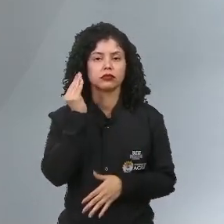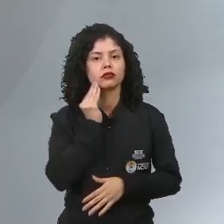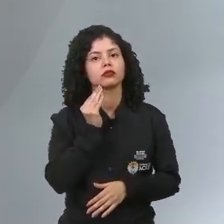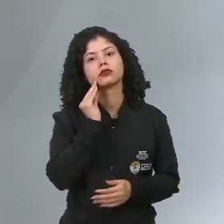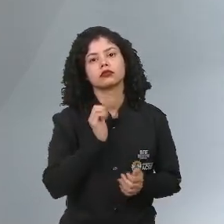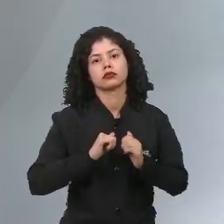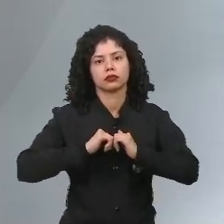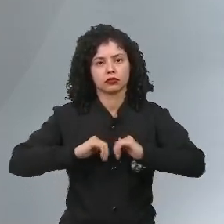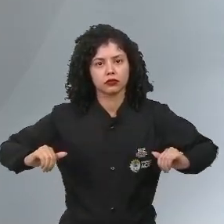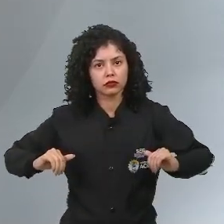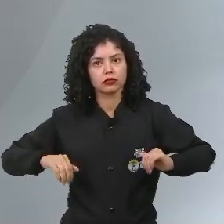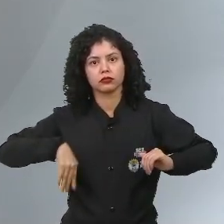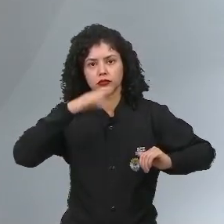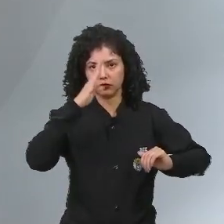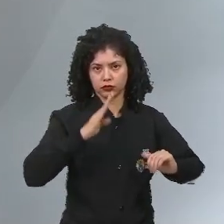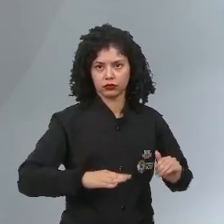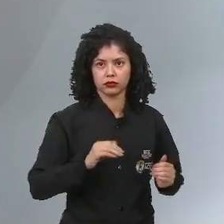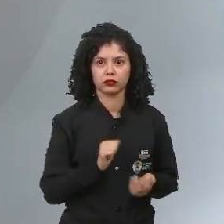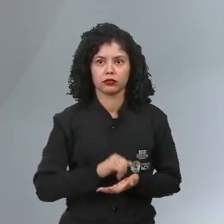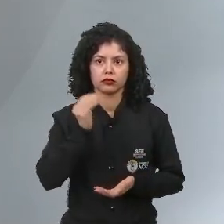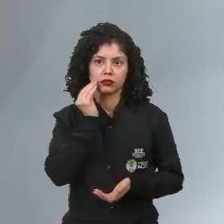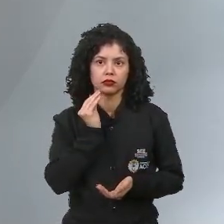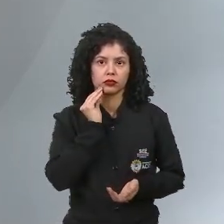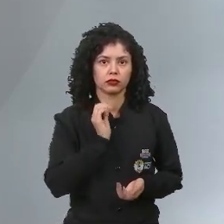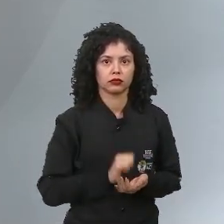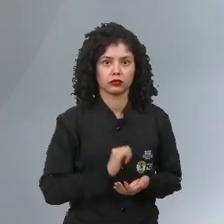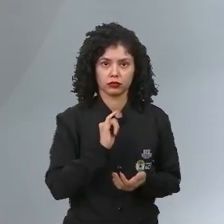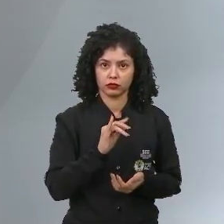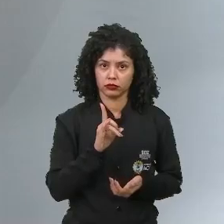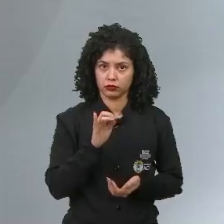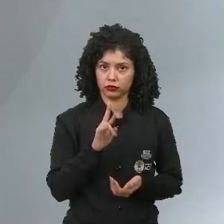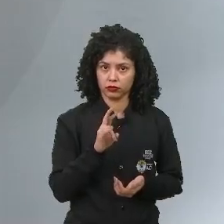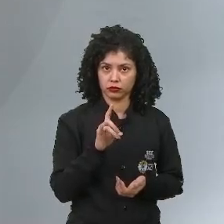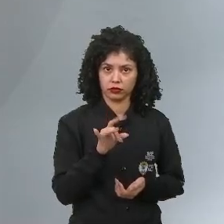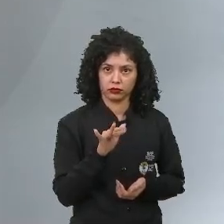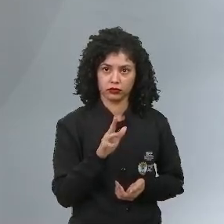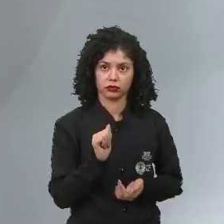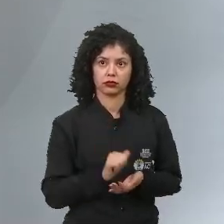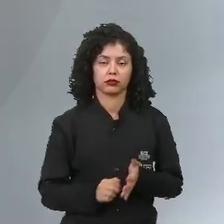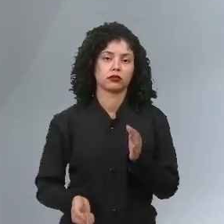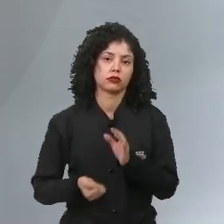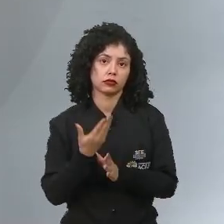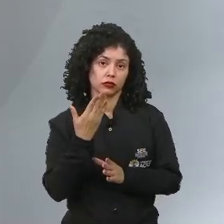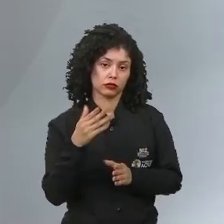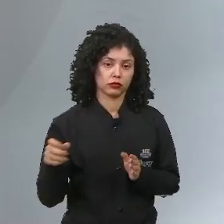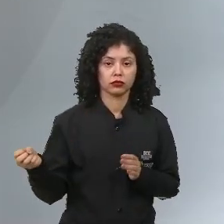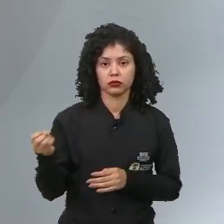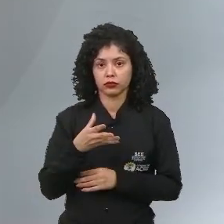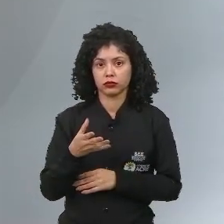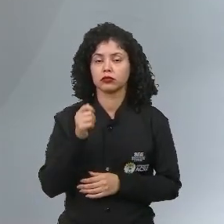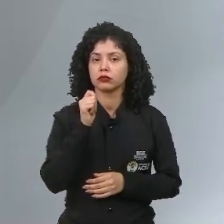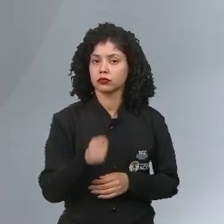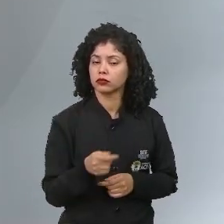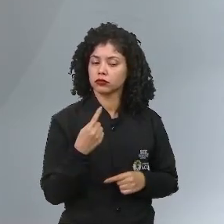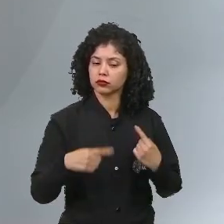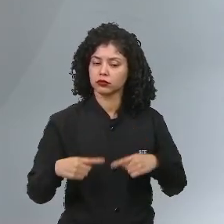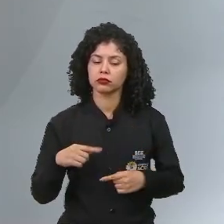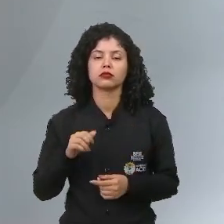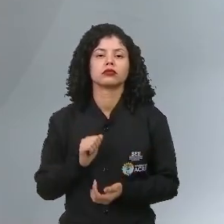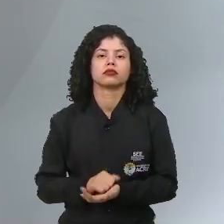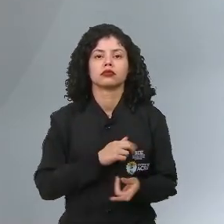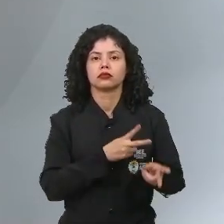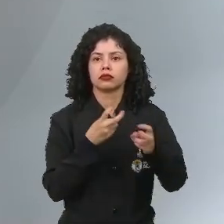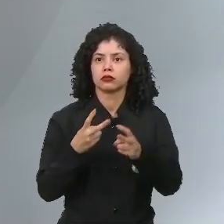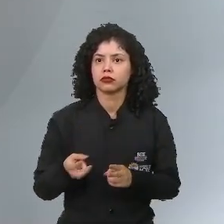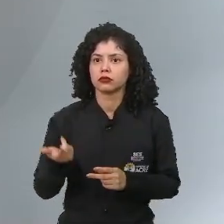se separar do Brasil, para tentar a sua independência, para instaurar um novo regime político e que eles